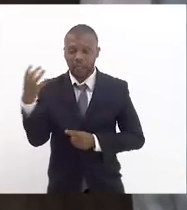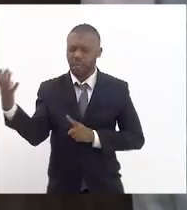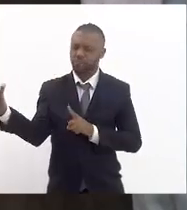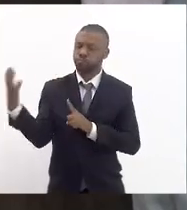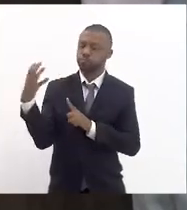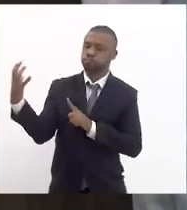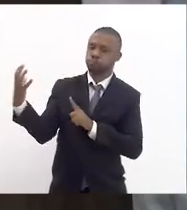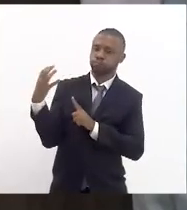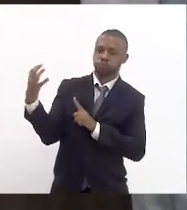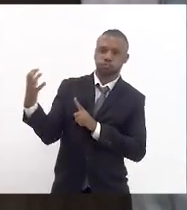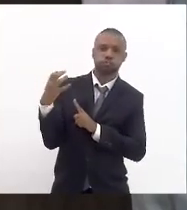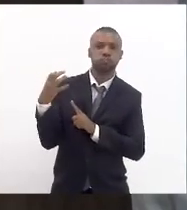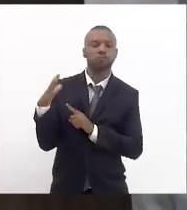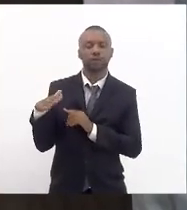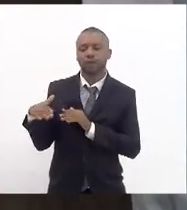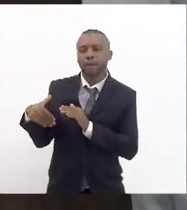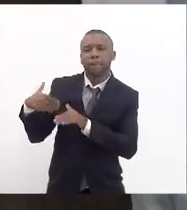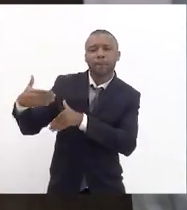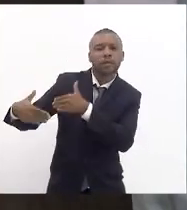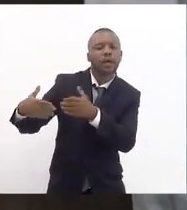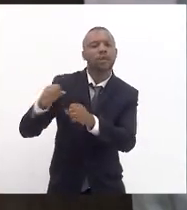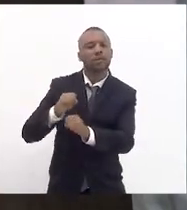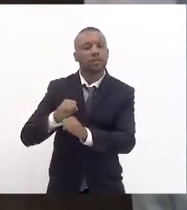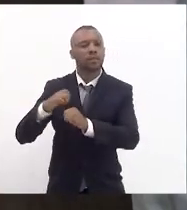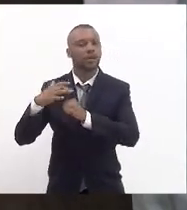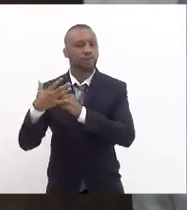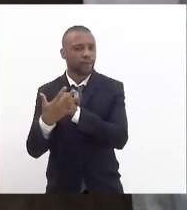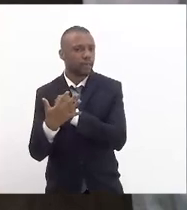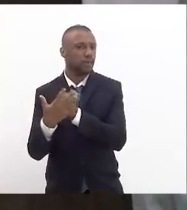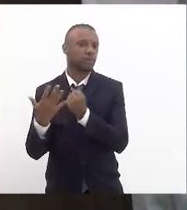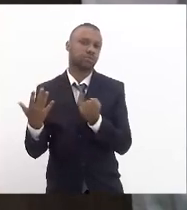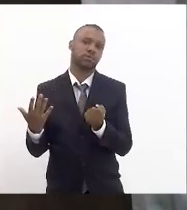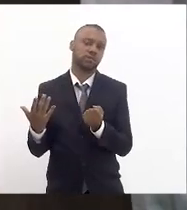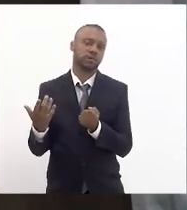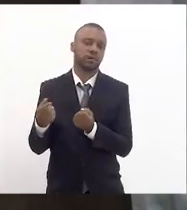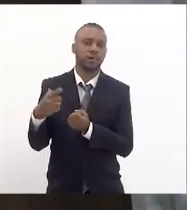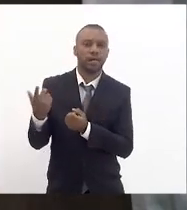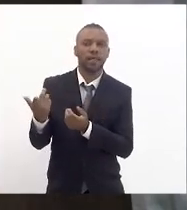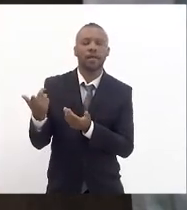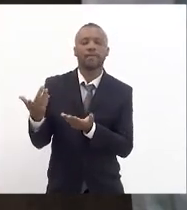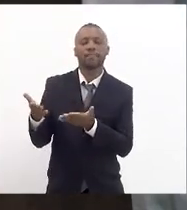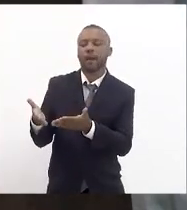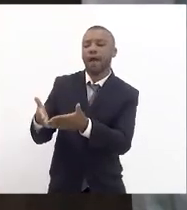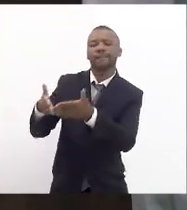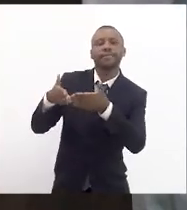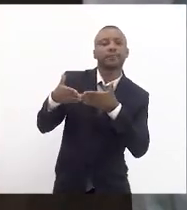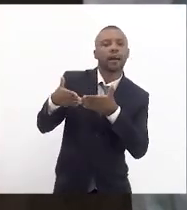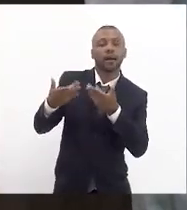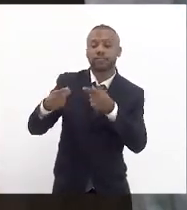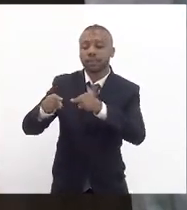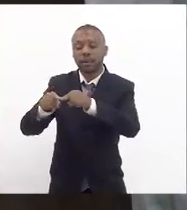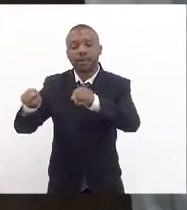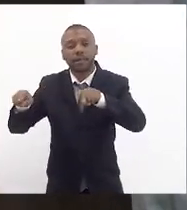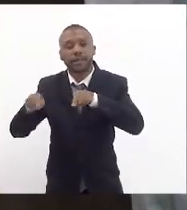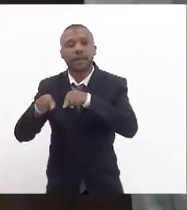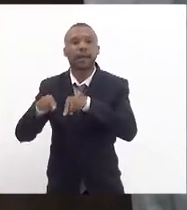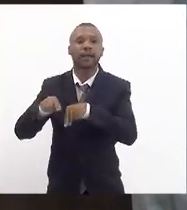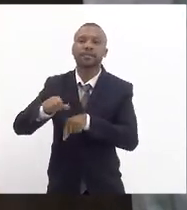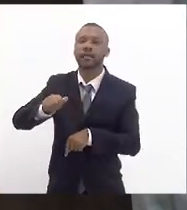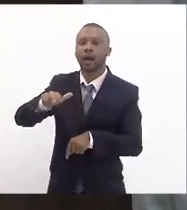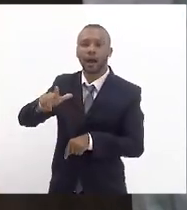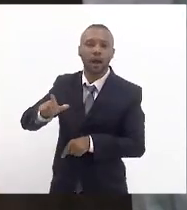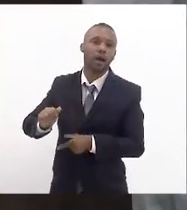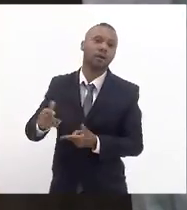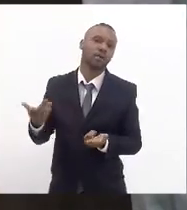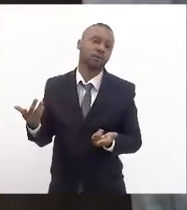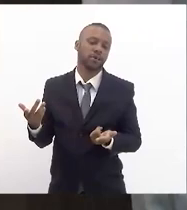impactados sobre esse processo da Covid, em que ficaram fora das salas de aula, então voltam numa